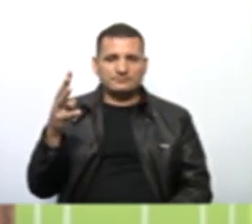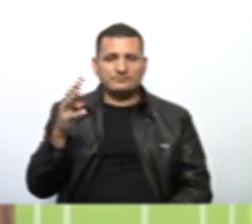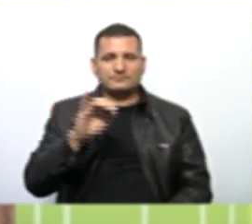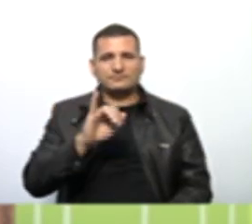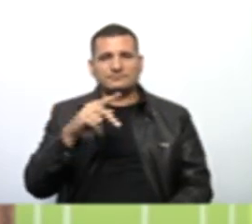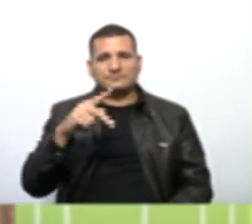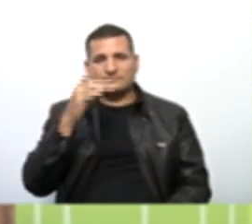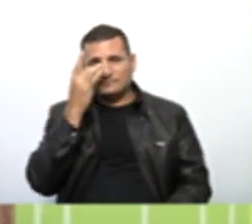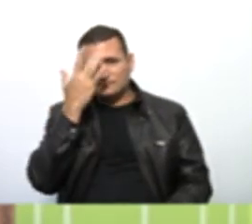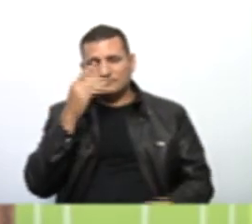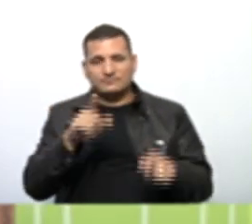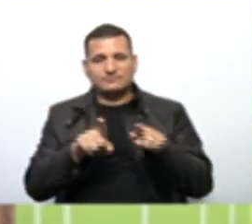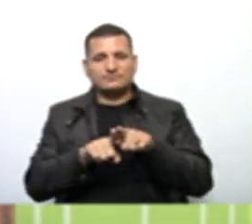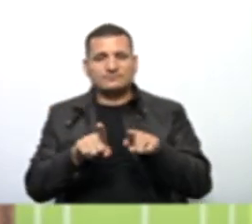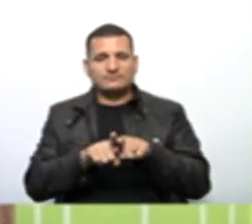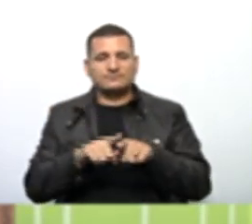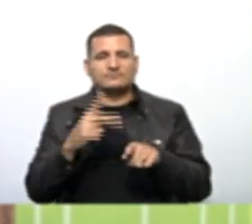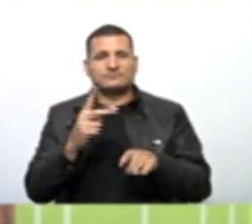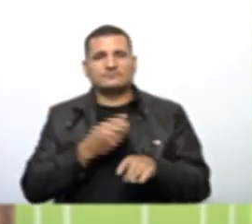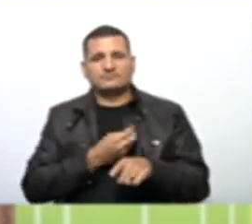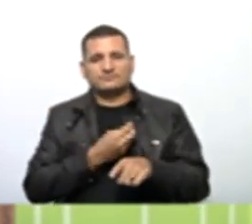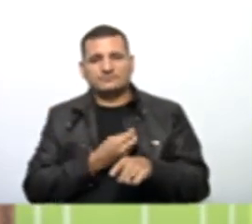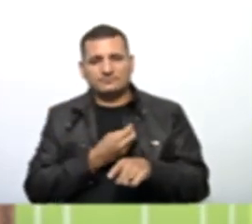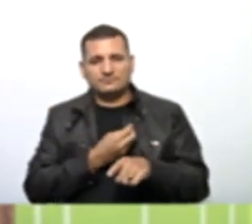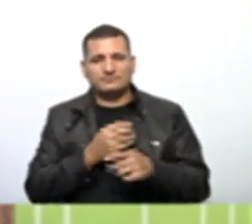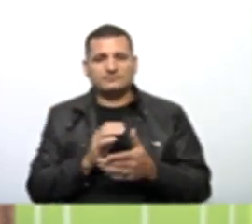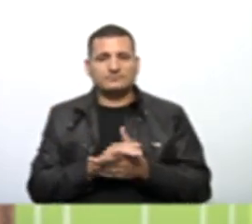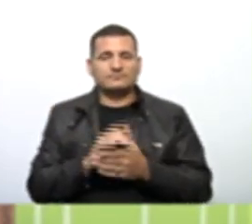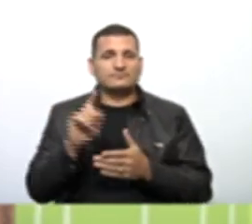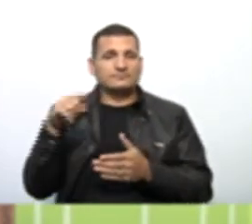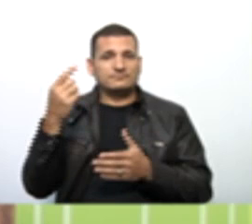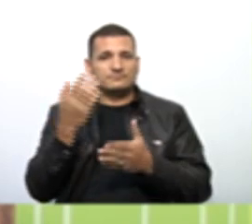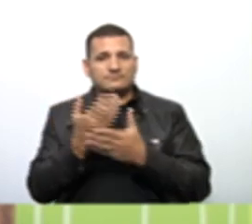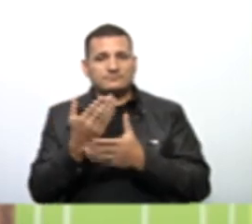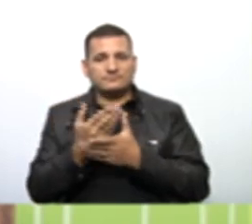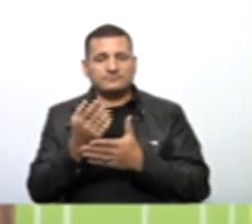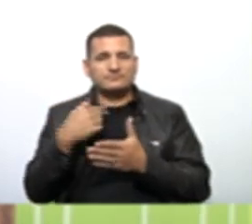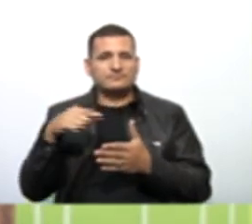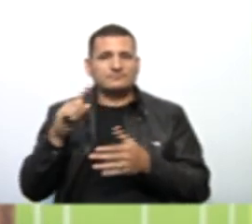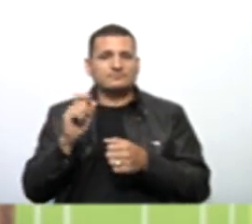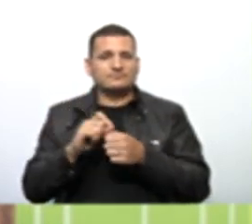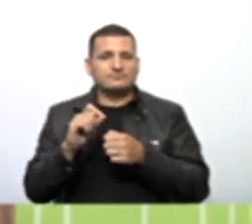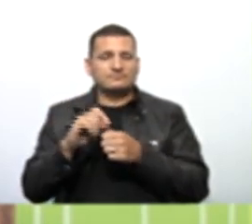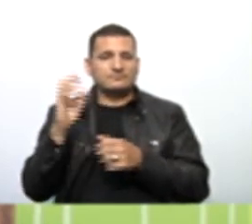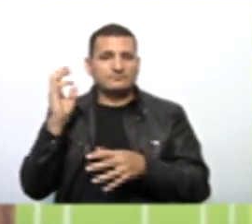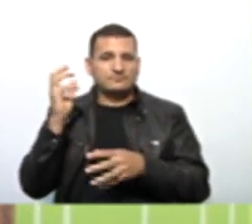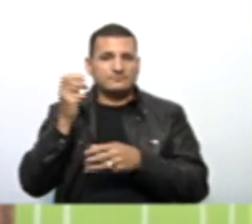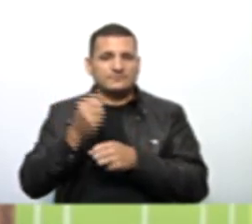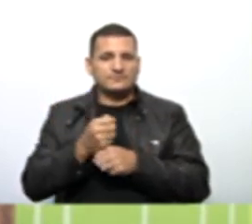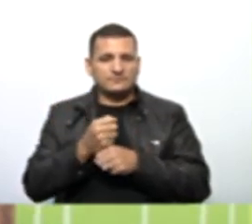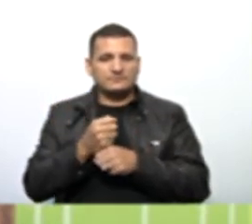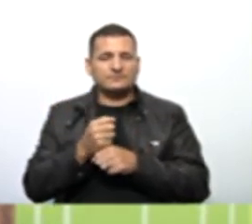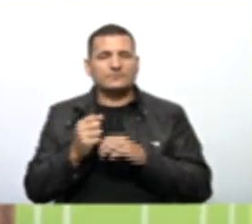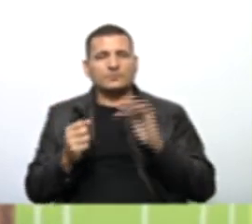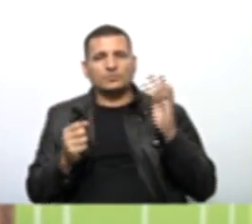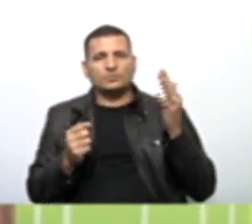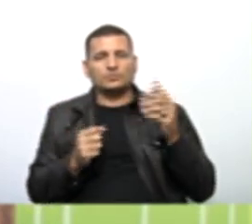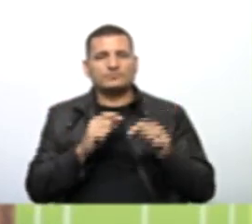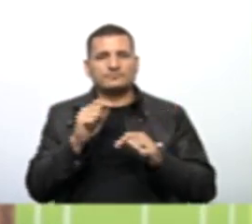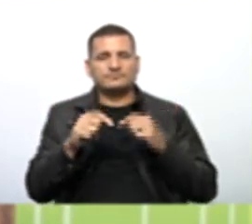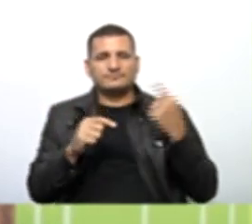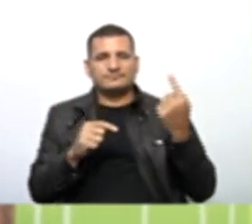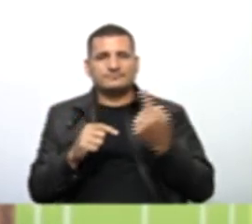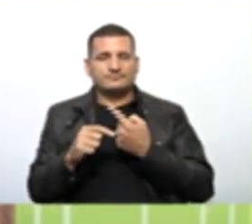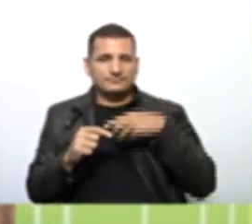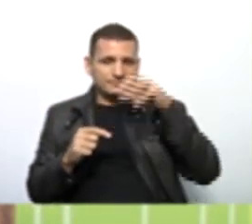facilita também a sua vida e aproximar o pessoal estaremos fazendo uma revisão tudo que nós já aprendemos com as larvinhas